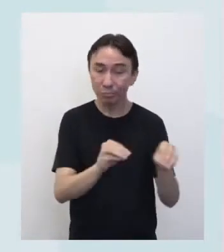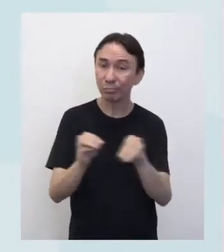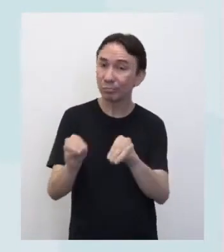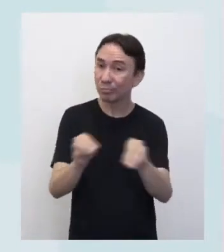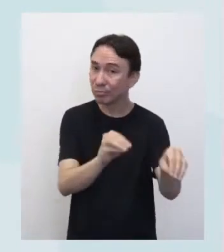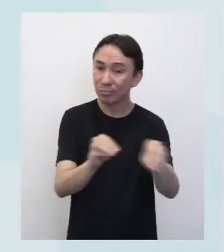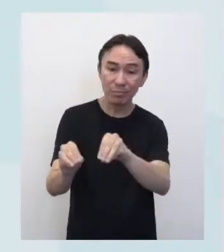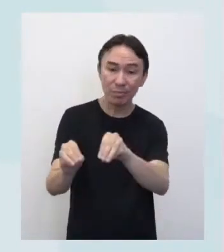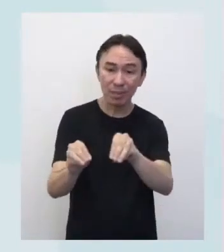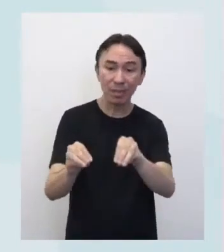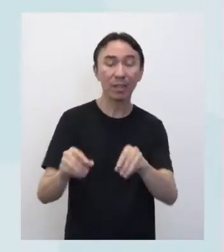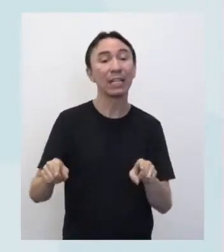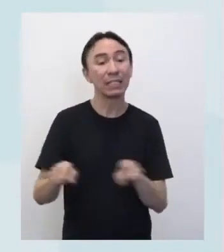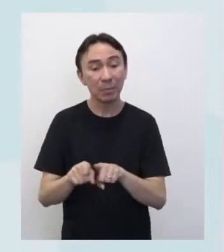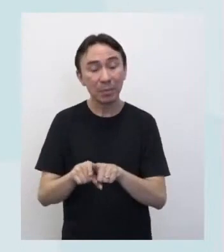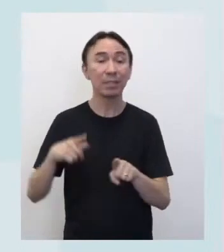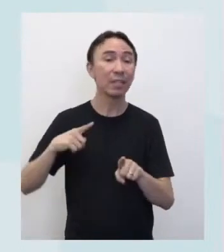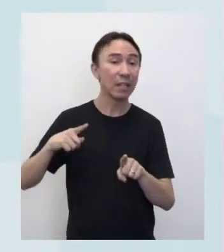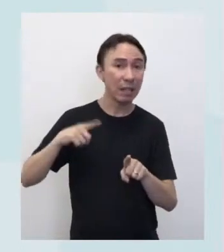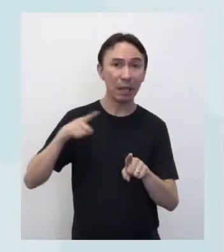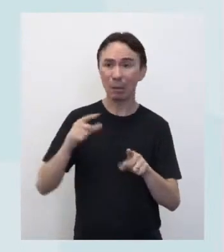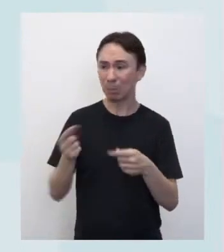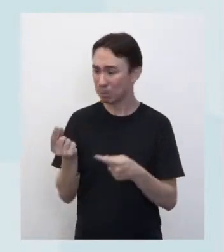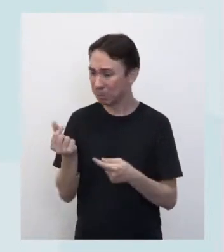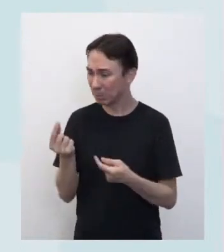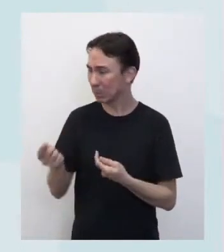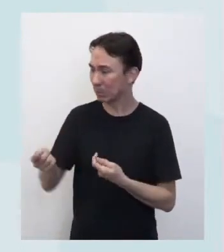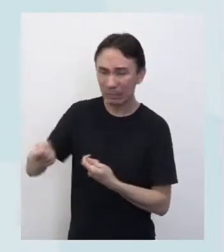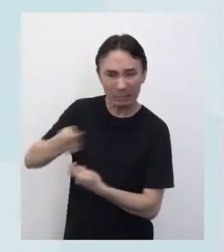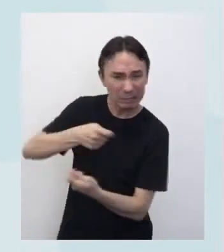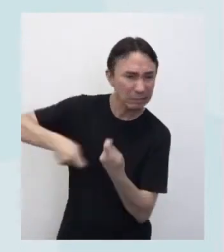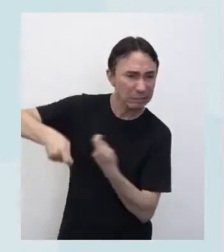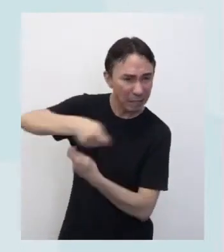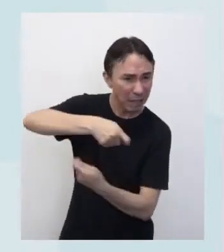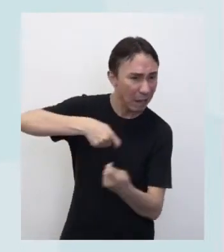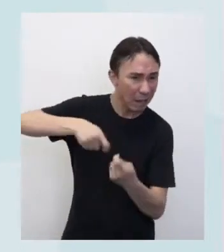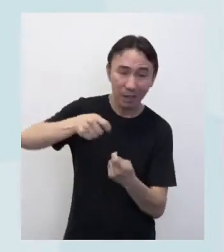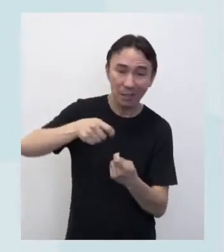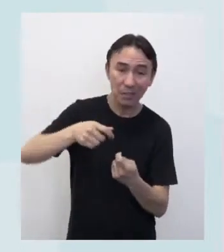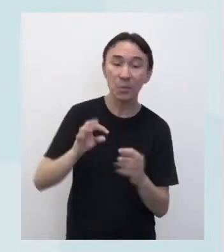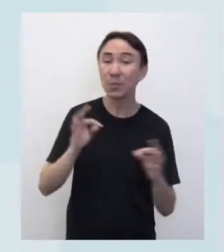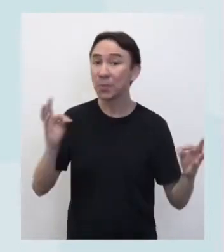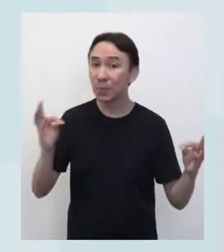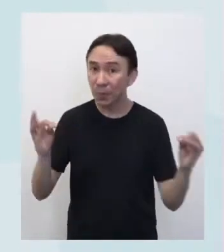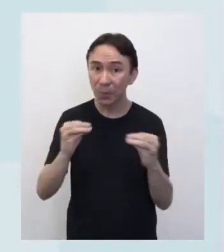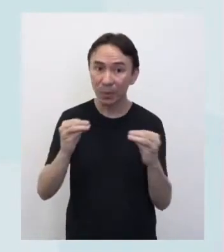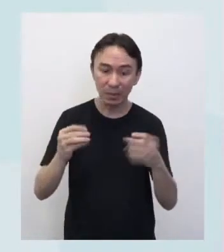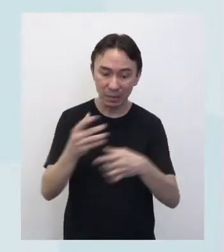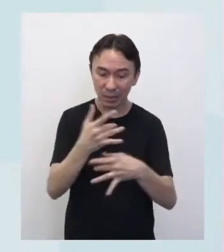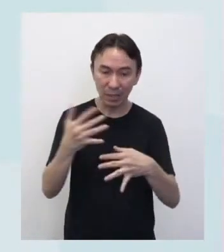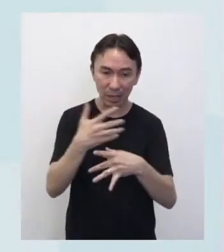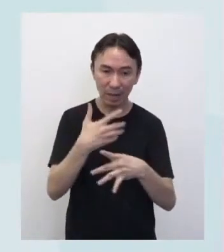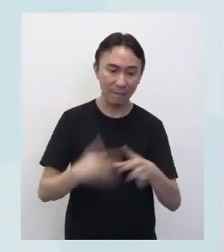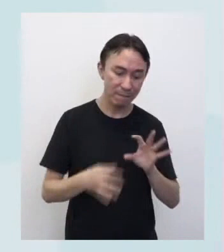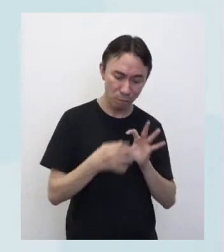comercial muito grande e a Liga interligava todas essas cidades, tá?